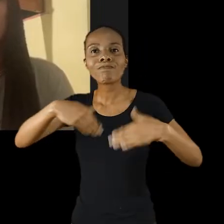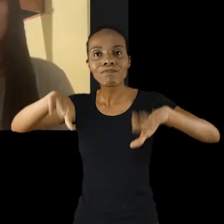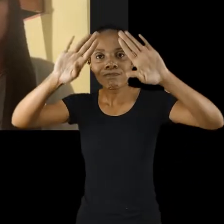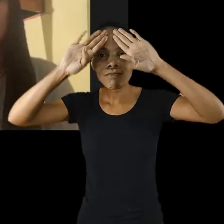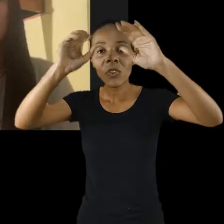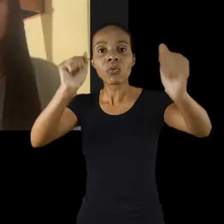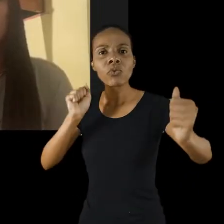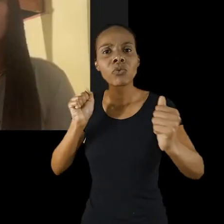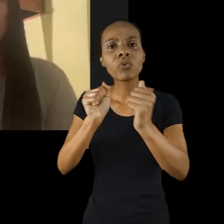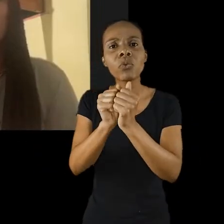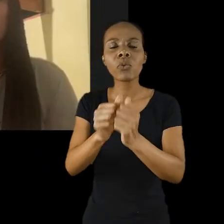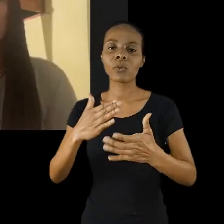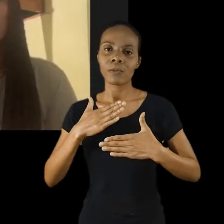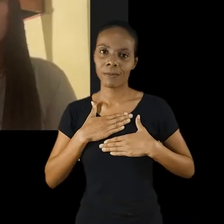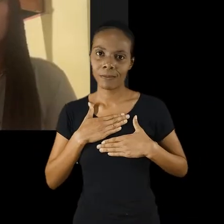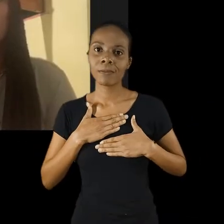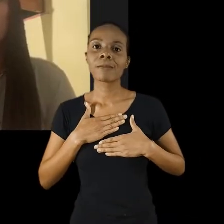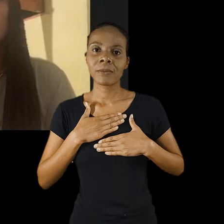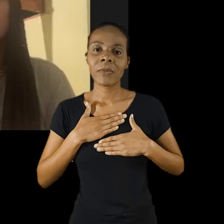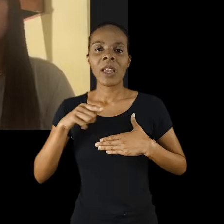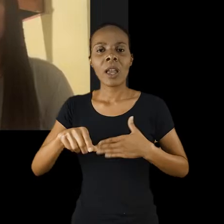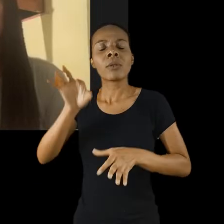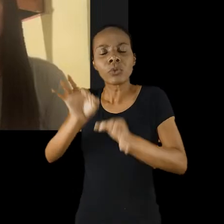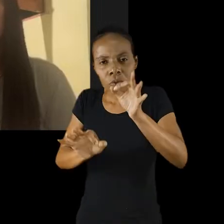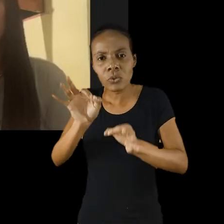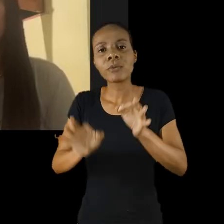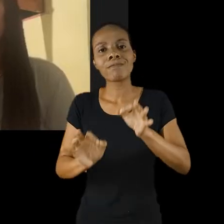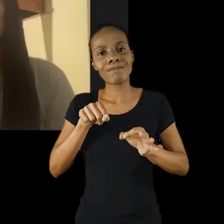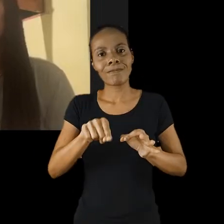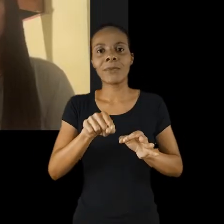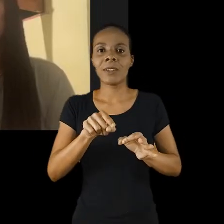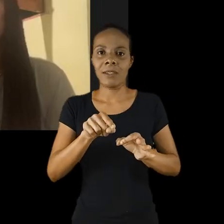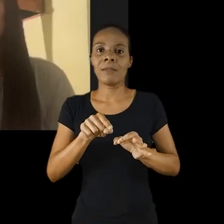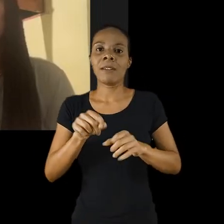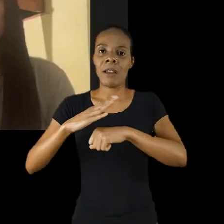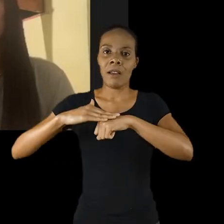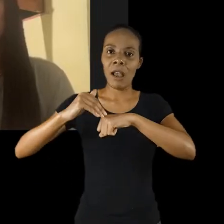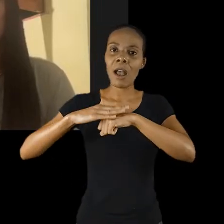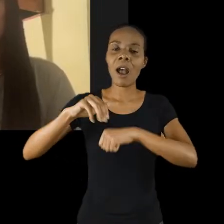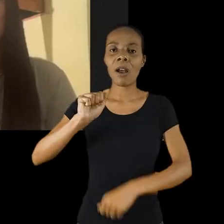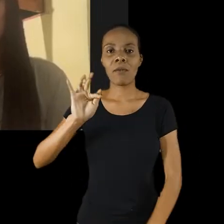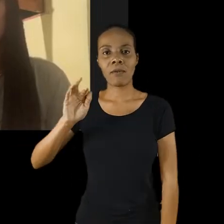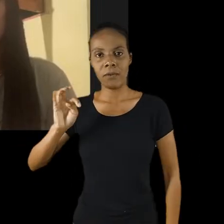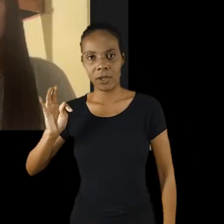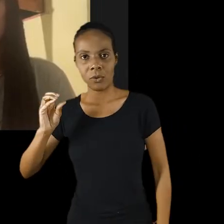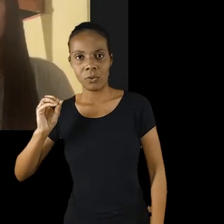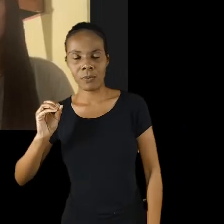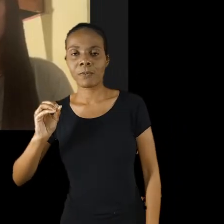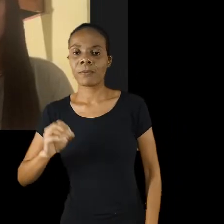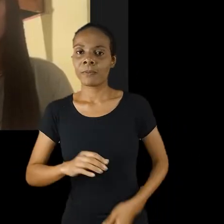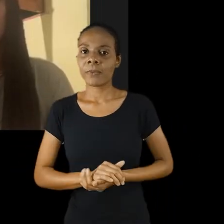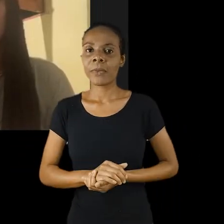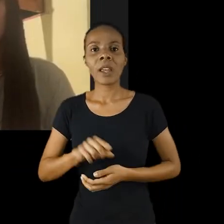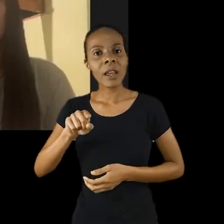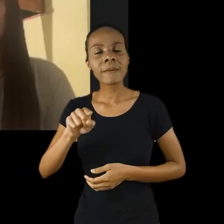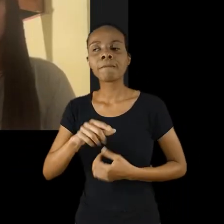justo mesmo, o verdadeiro desse afeto, sabe? O machado de dois gumes, assim, dos dois lados, para que eu,